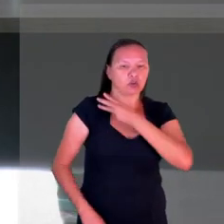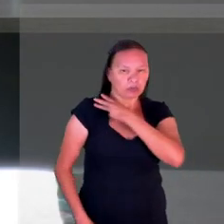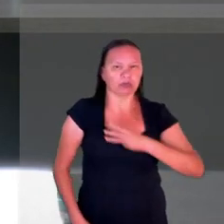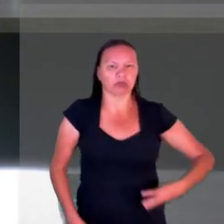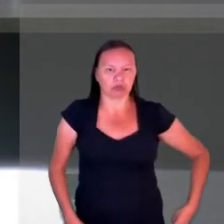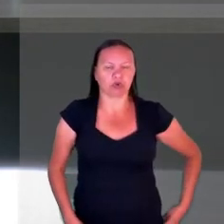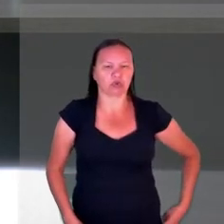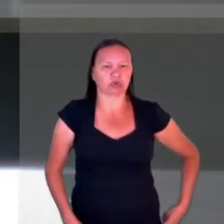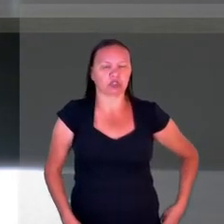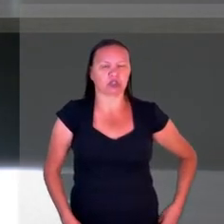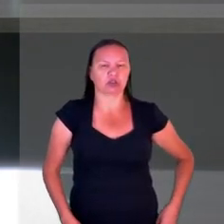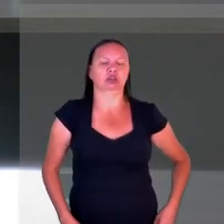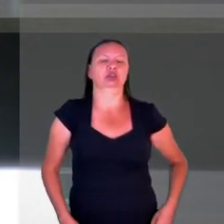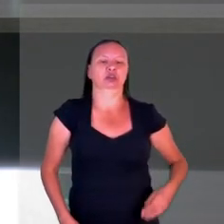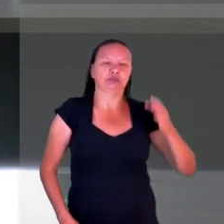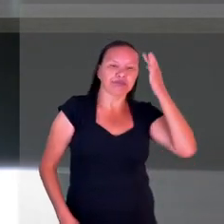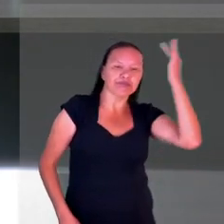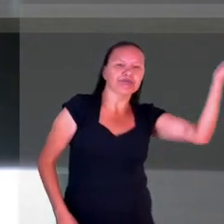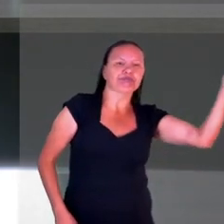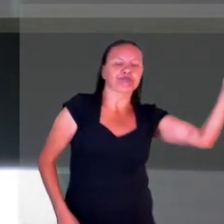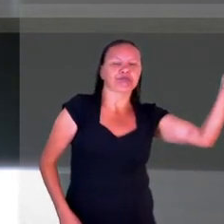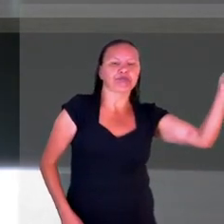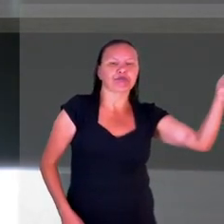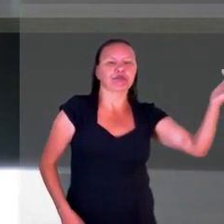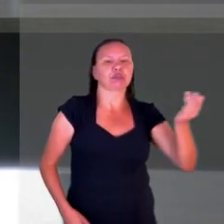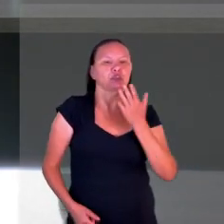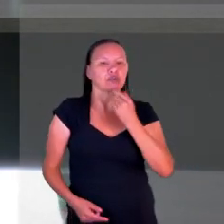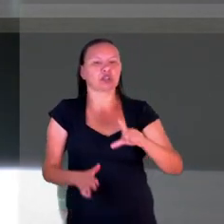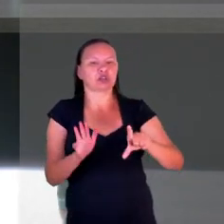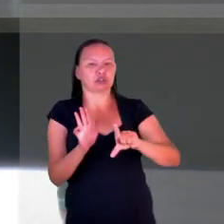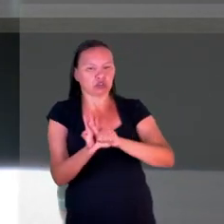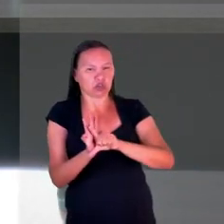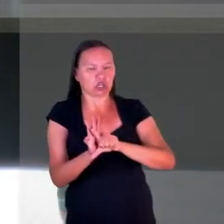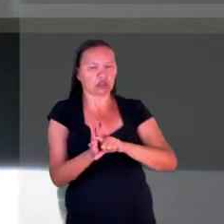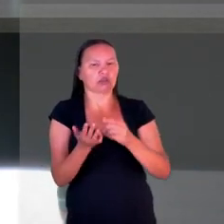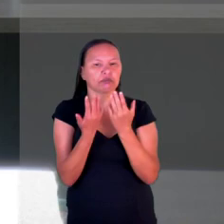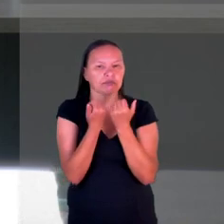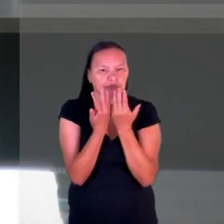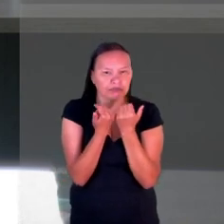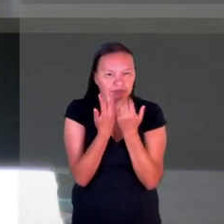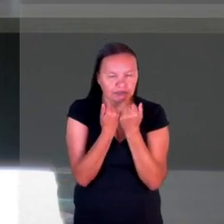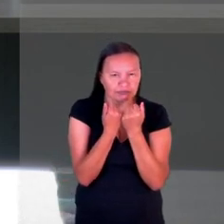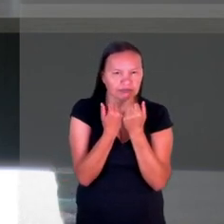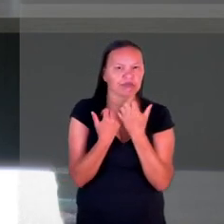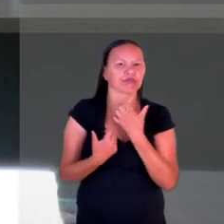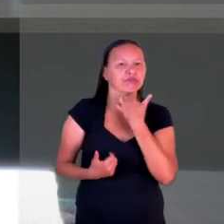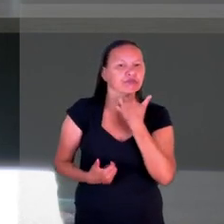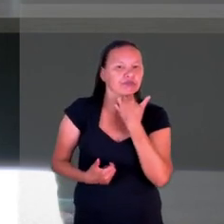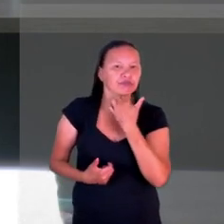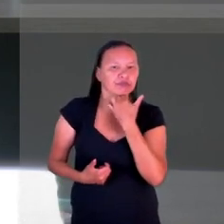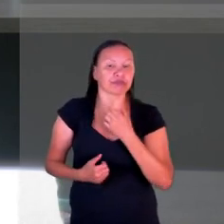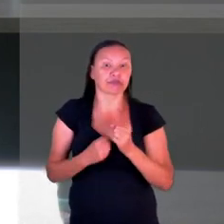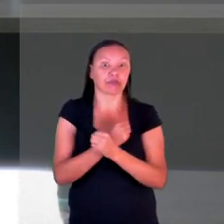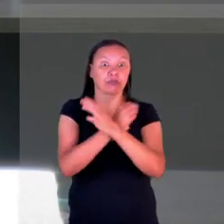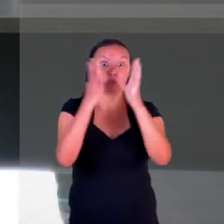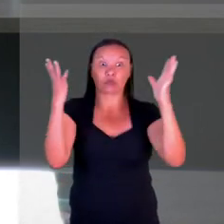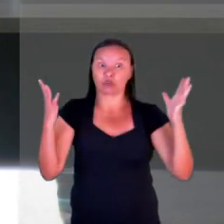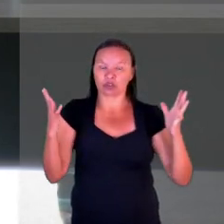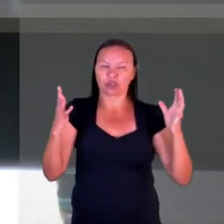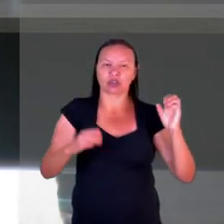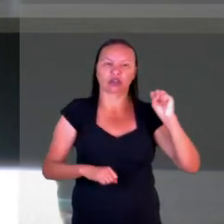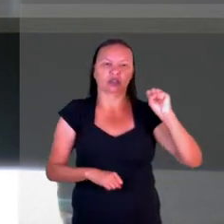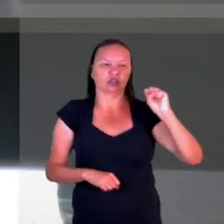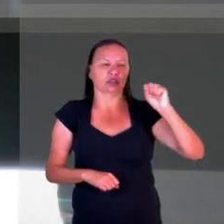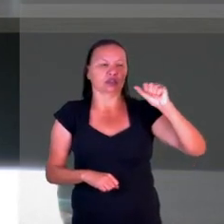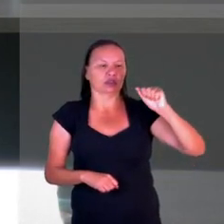que facilitem o desfrute do direito humano alimentação um exemplo Claro nos trouxe aqui Samuel a